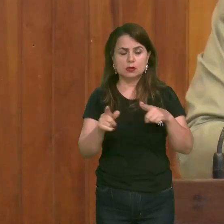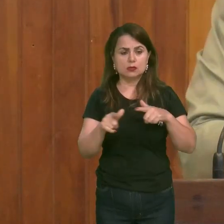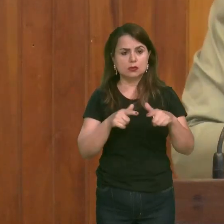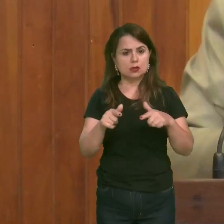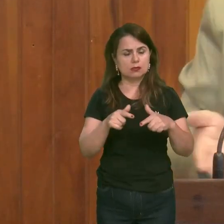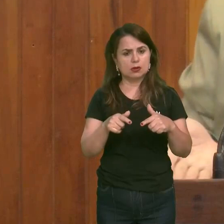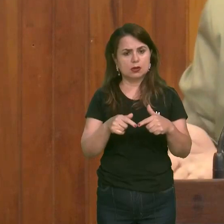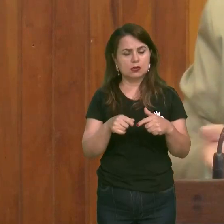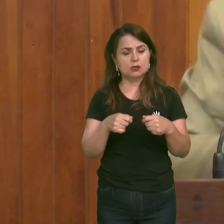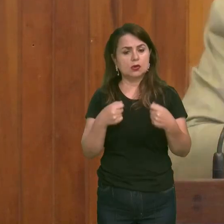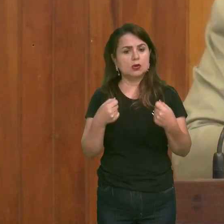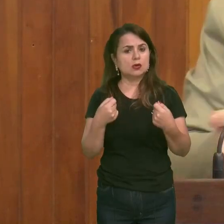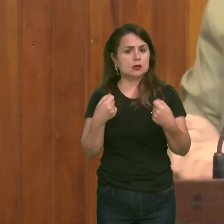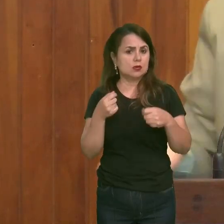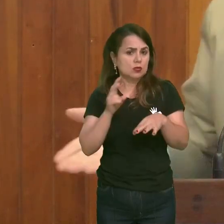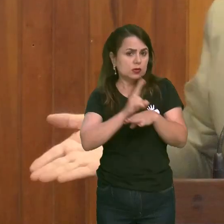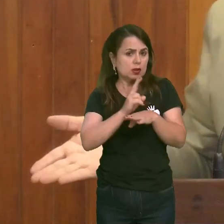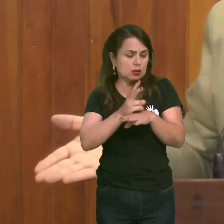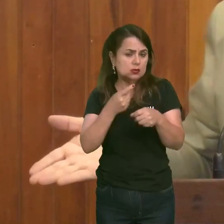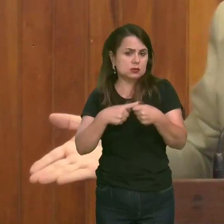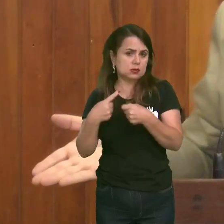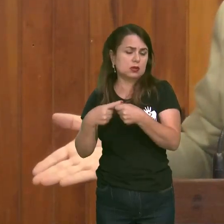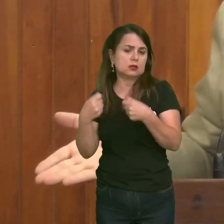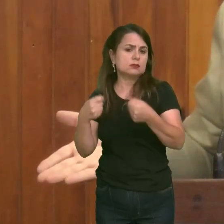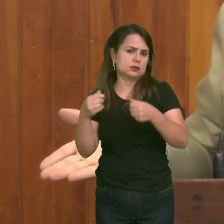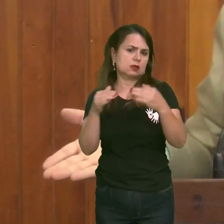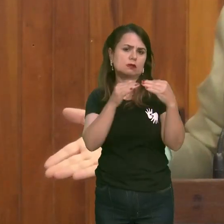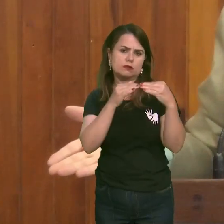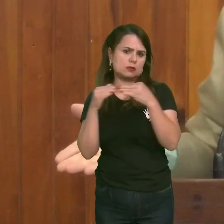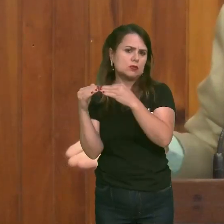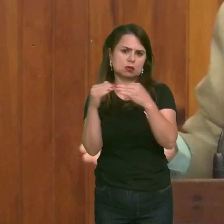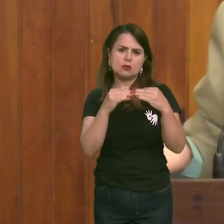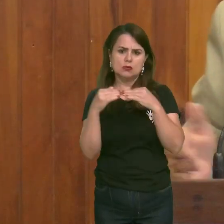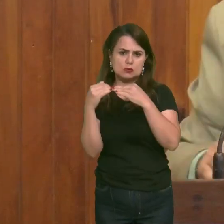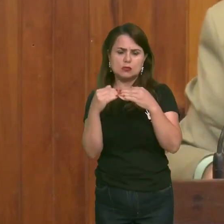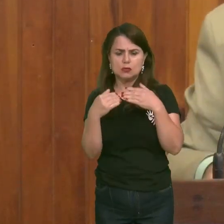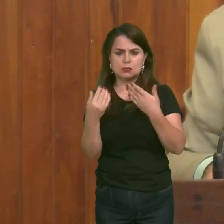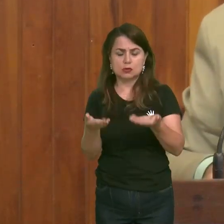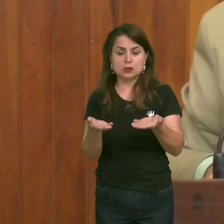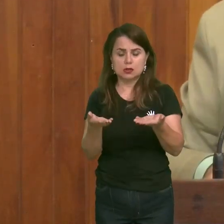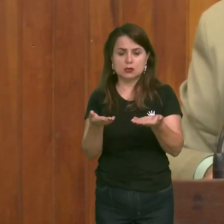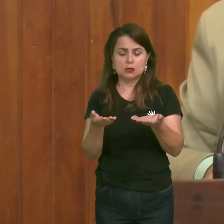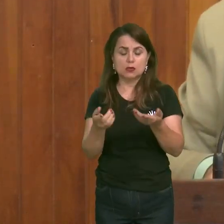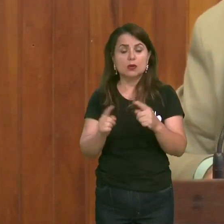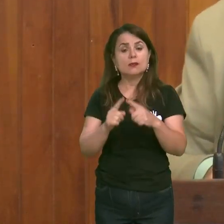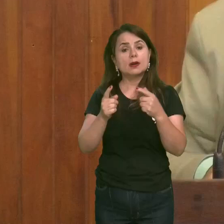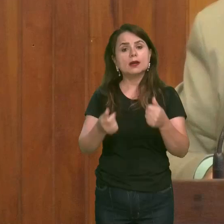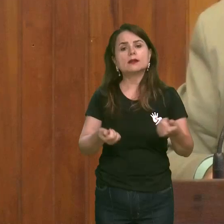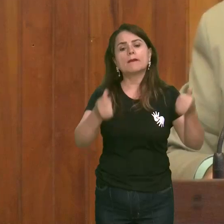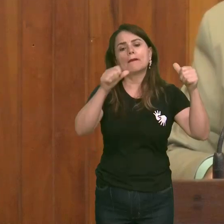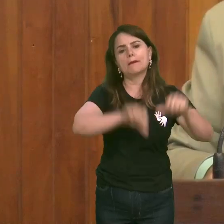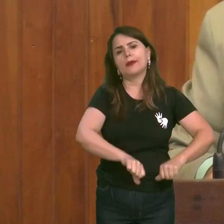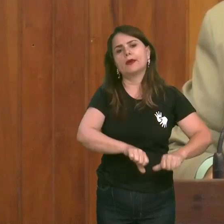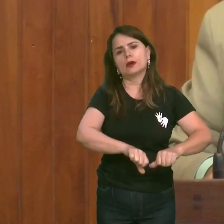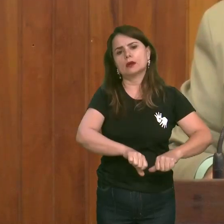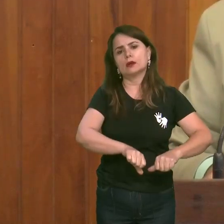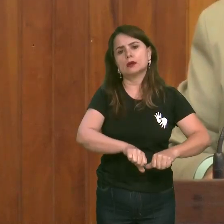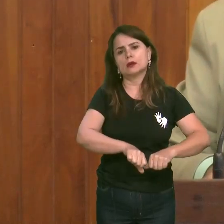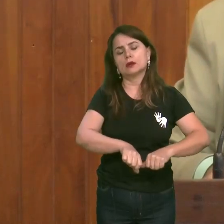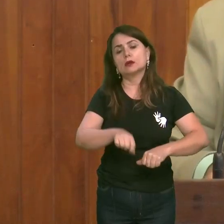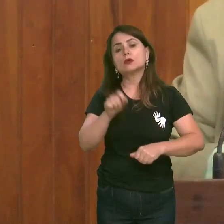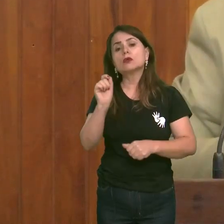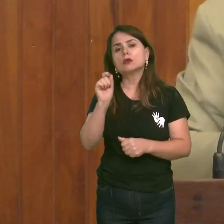cidadão na mesma proporção na mesma proporção que cresceram as receitas E para piorar como eu relatei